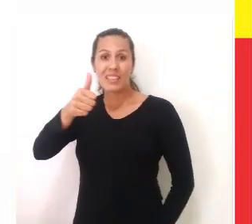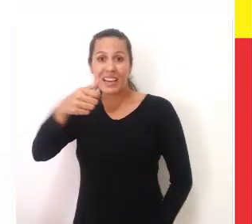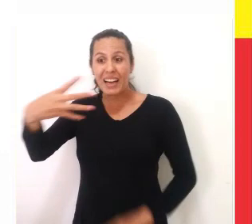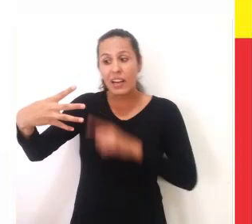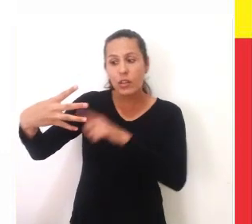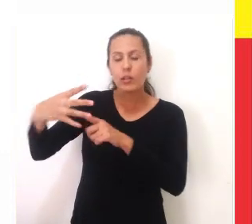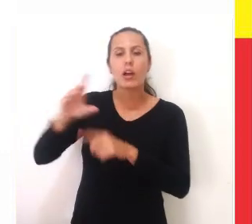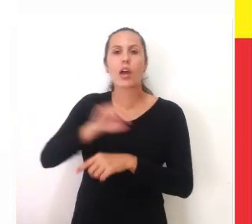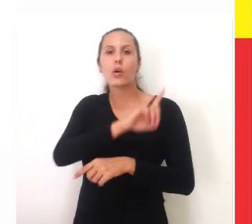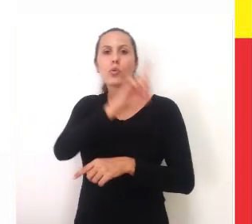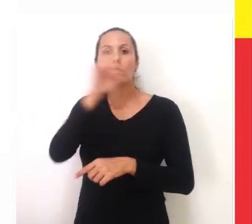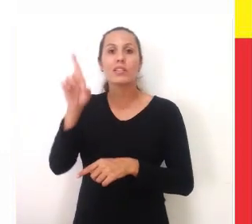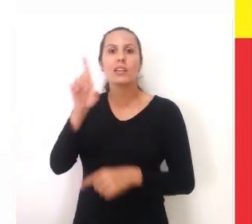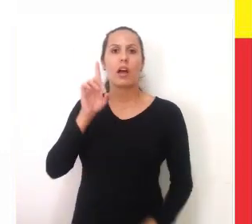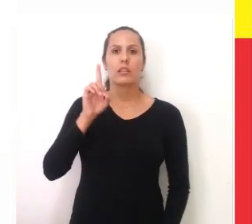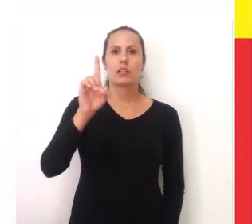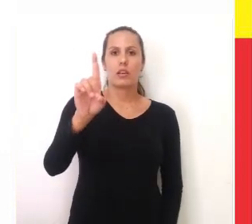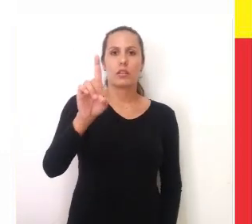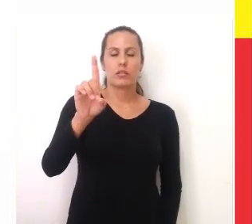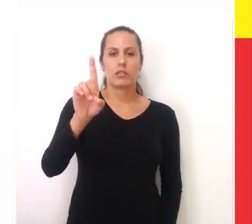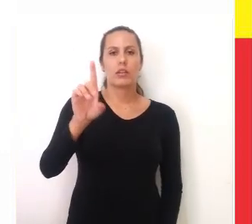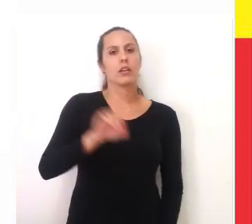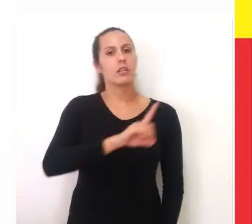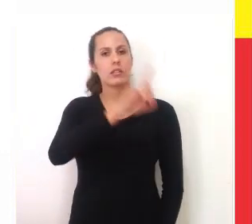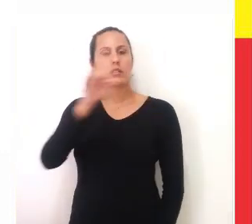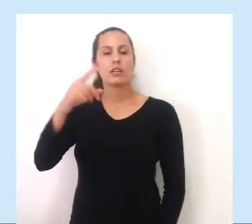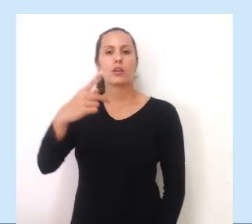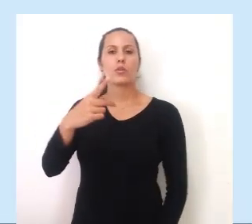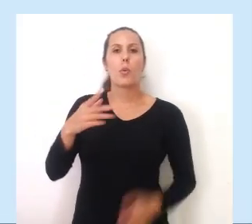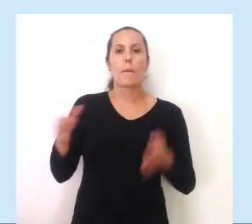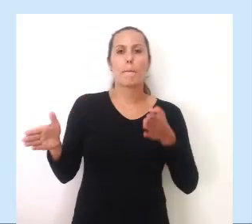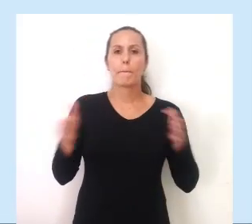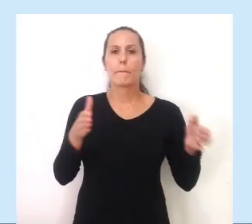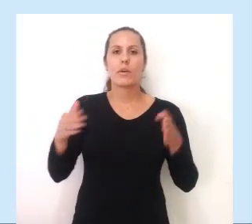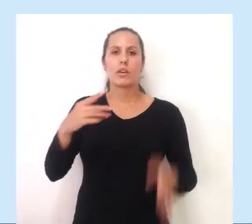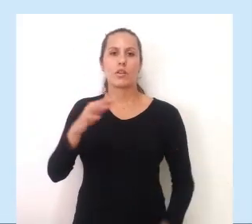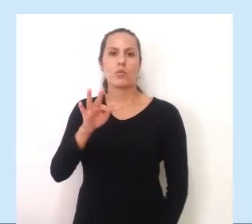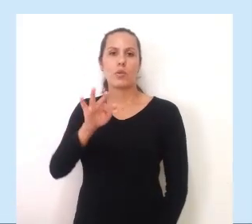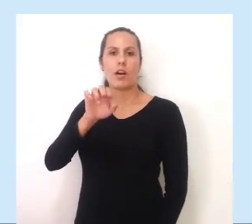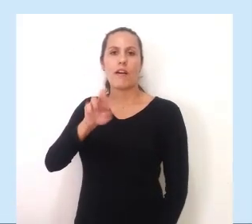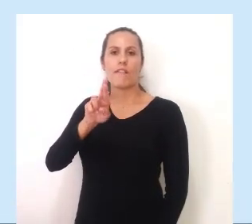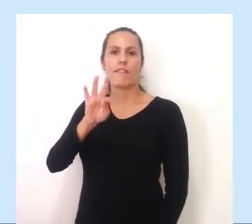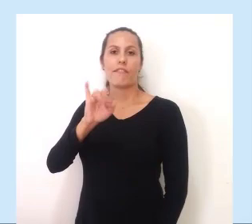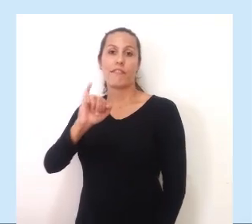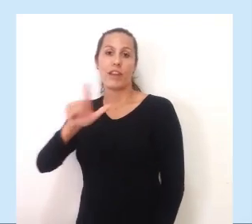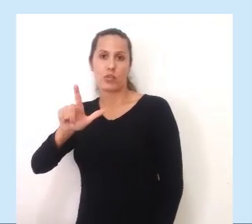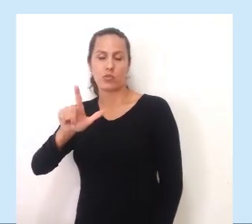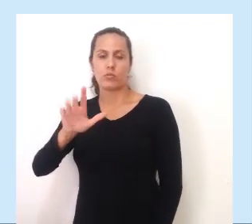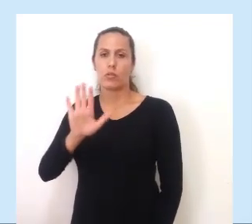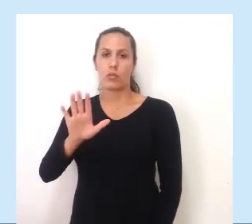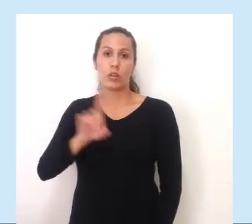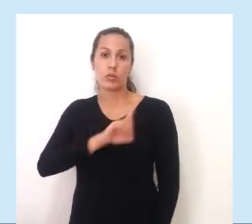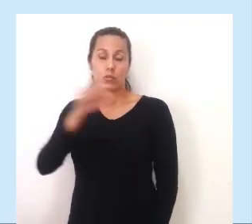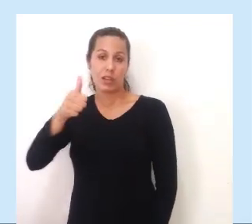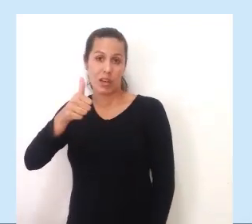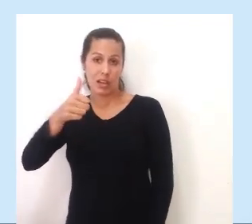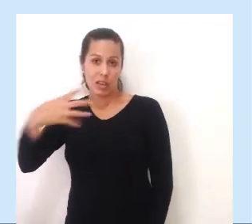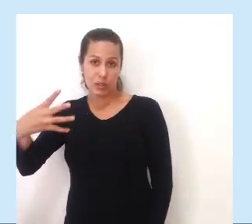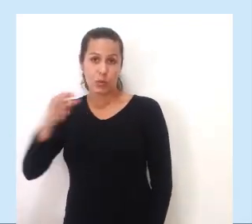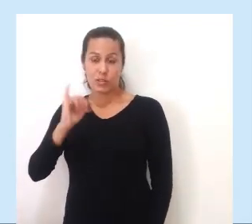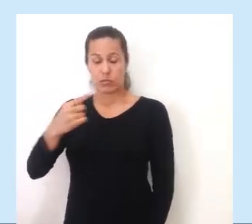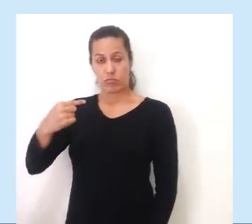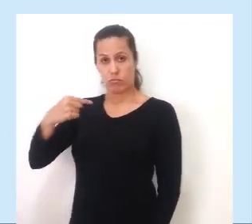do período fértil, ok? No dia 14, se Dantas